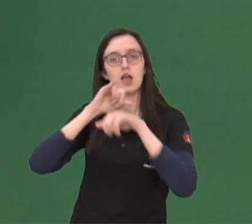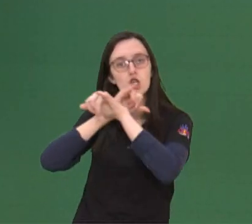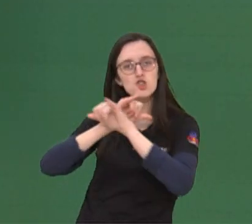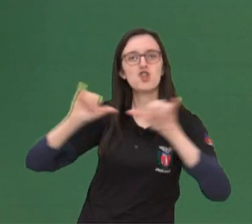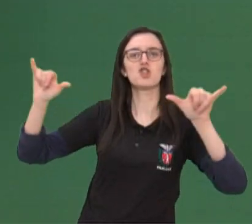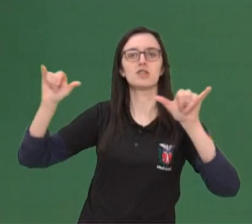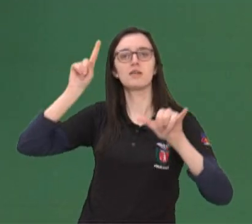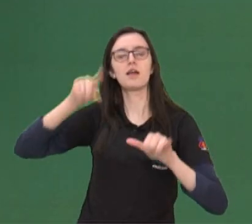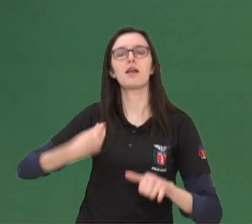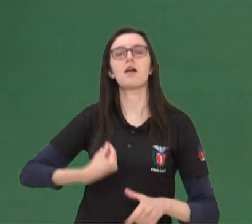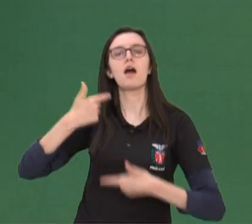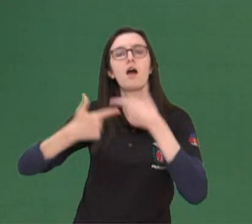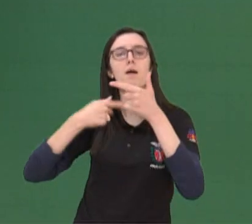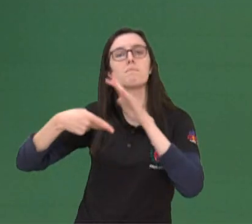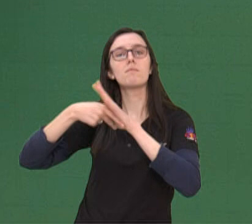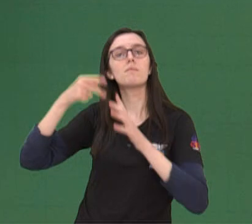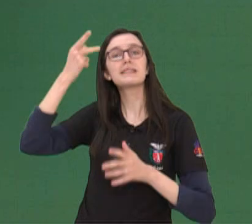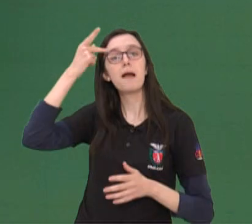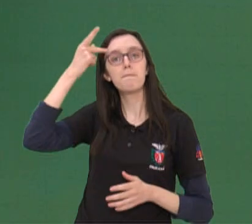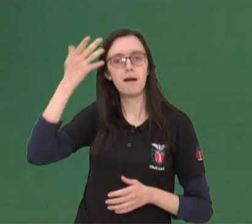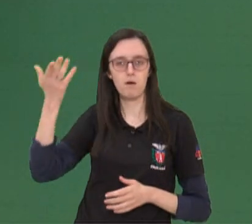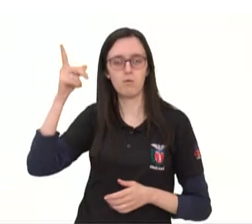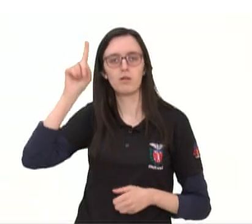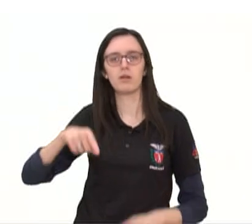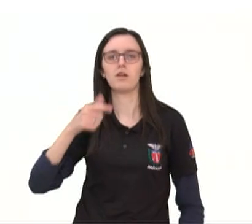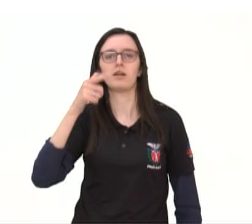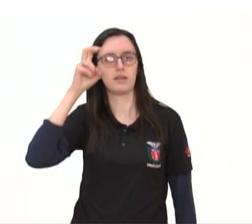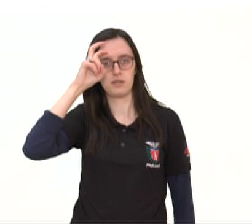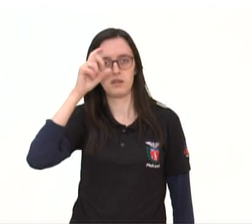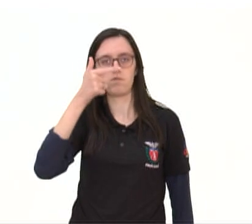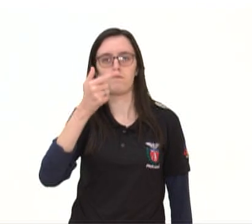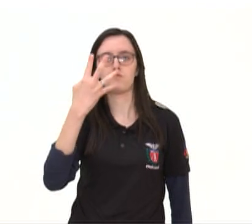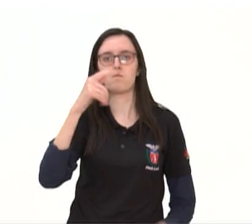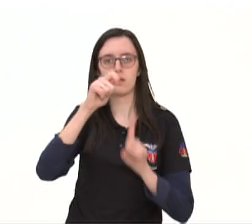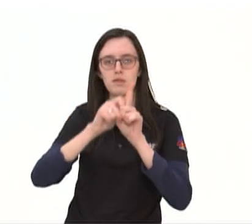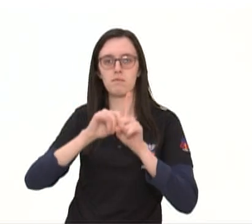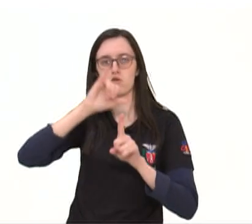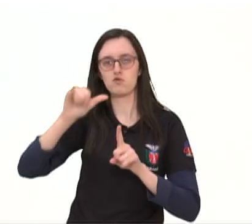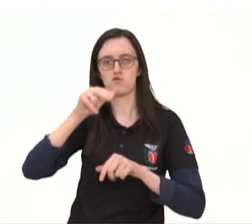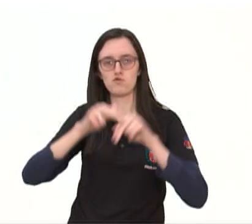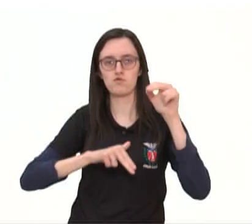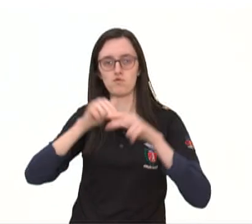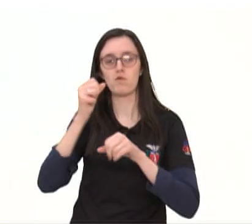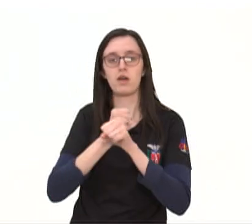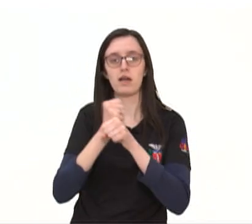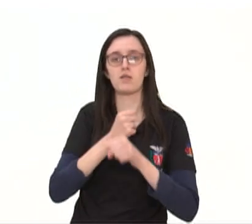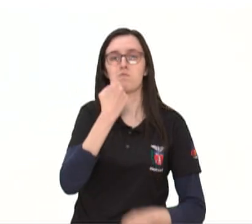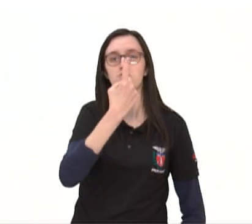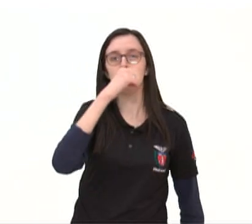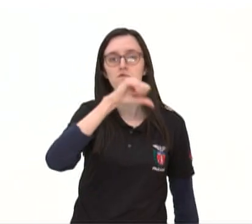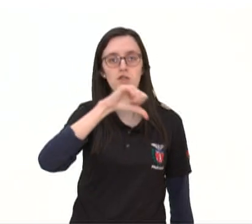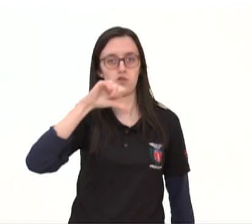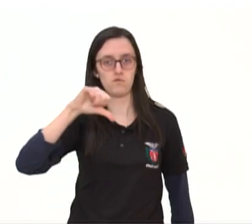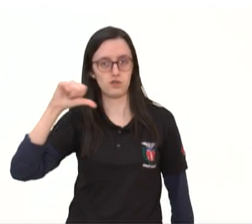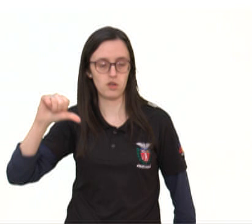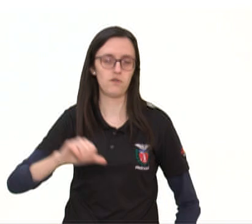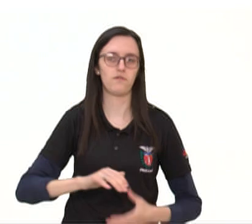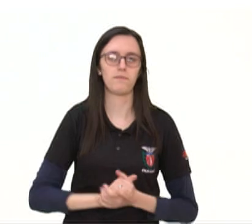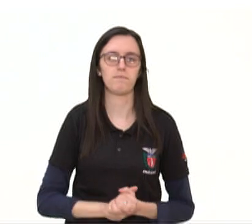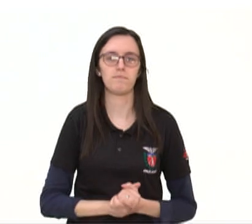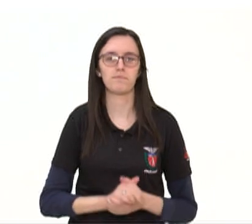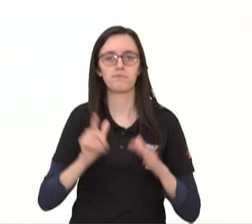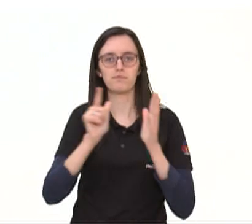que saiu em São Paulo na quinta-feira, 24 de junho de 1999,